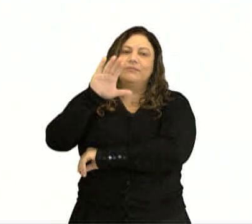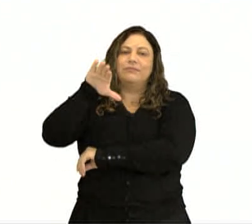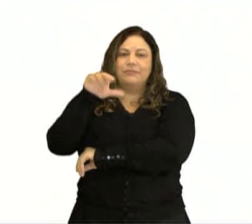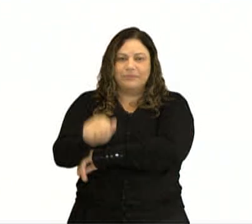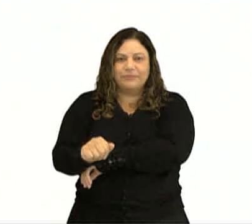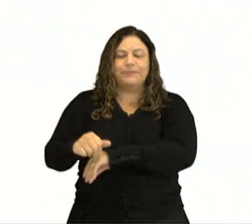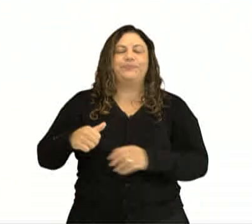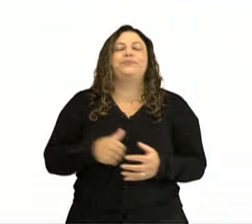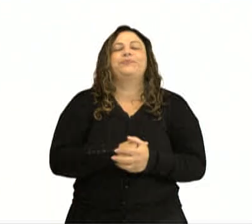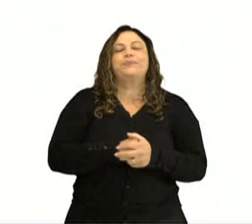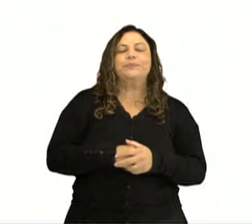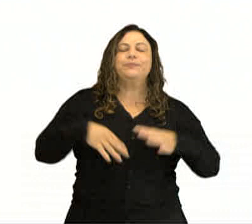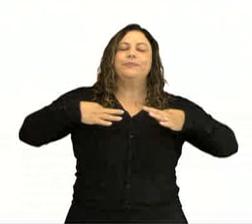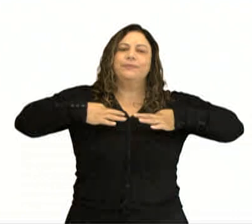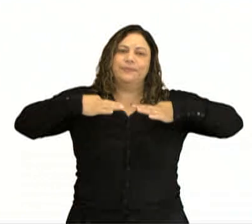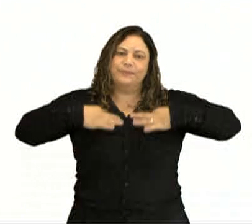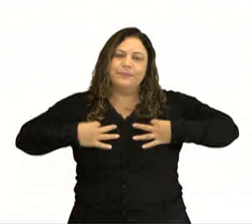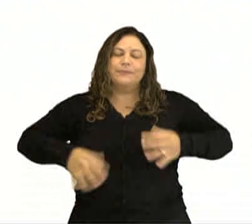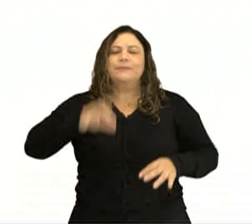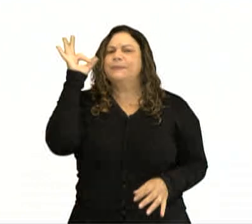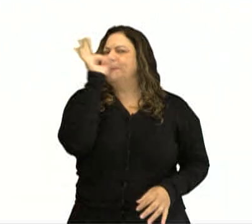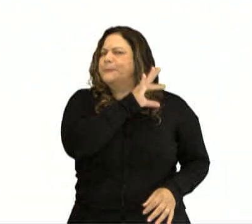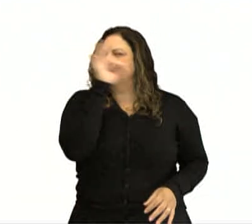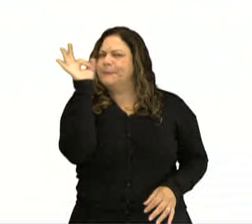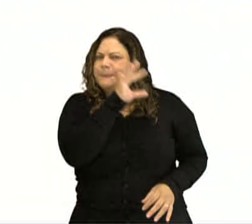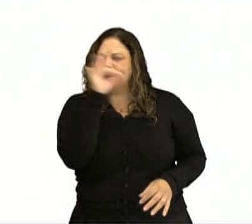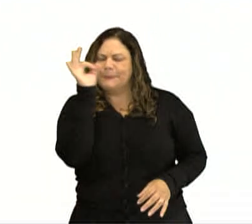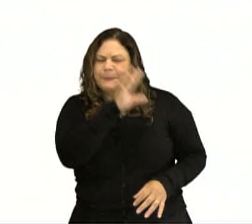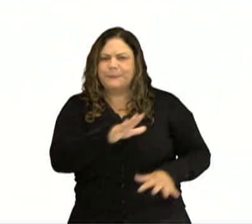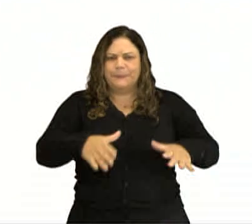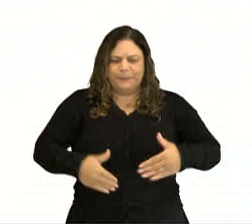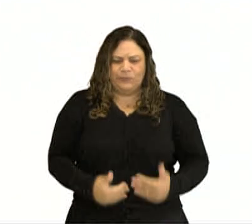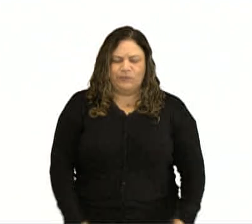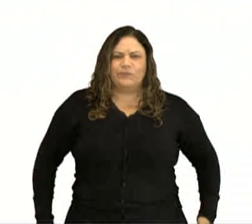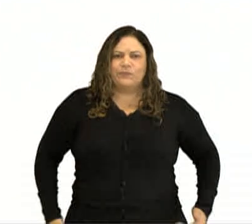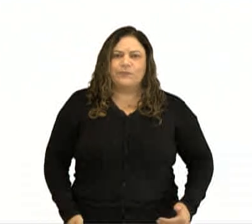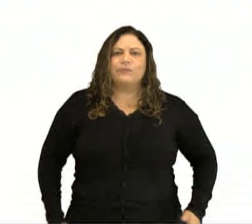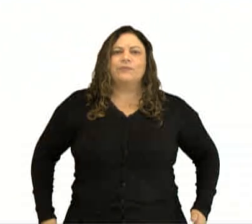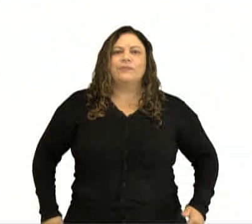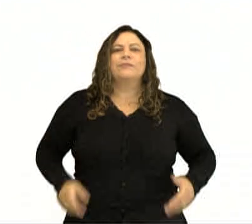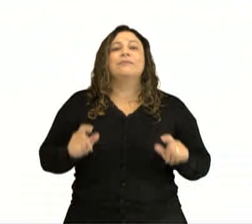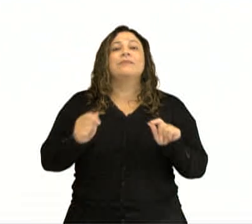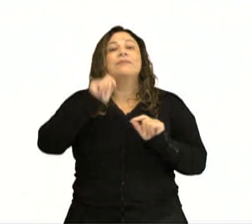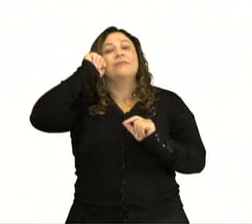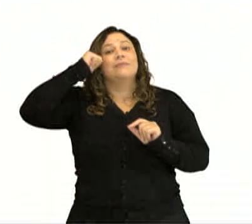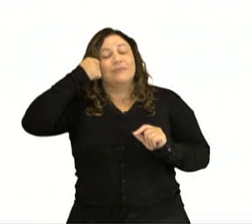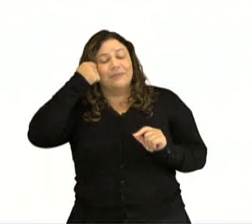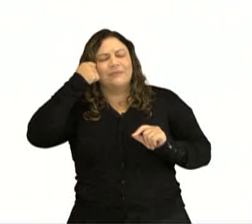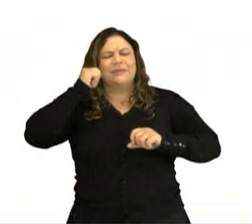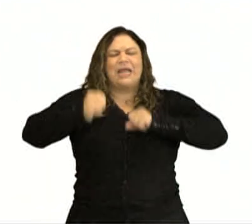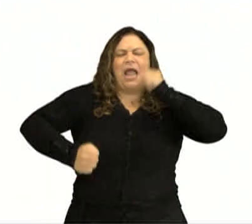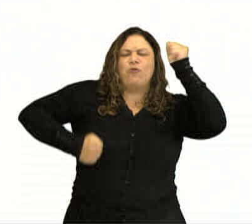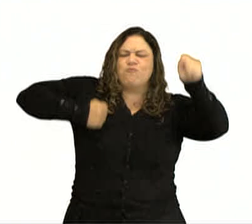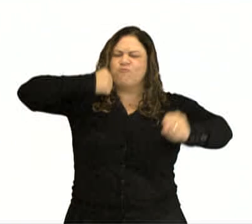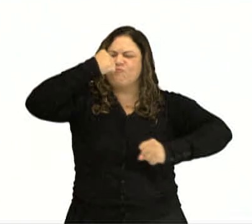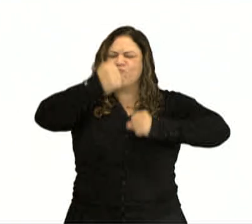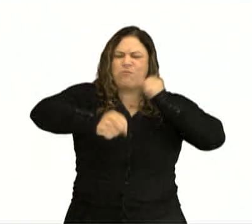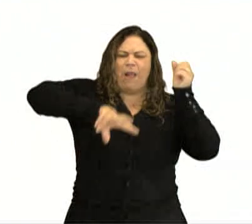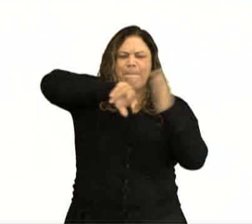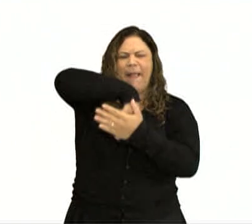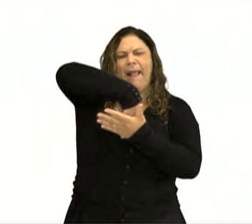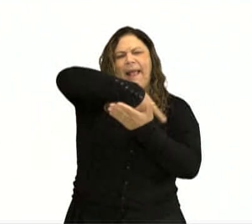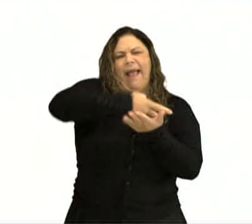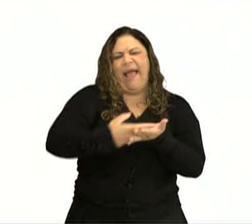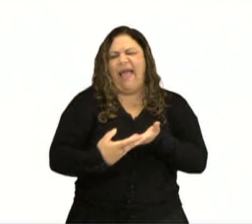calções negros corriam, pulavam, chocavam-se, embaralhavam-se,